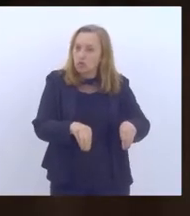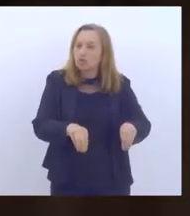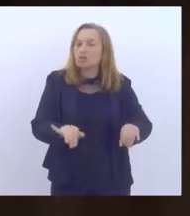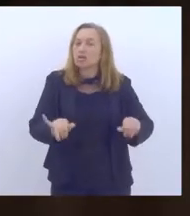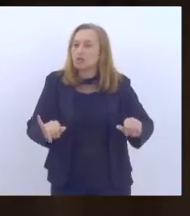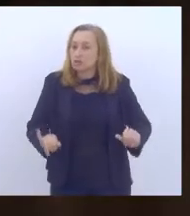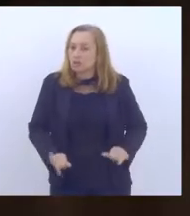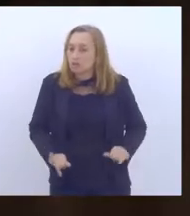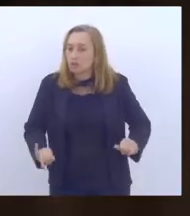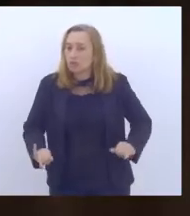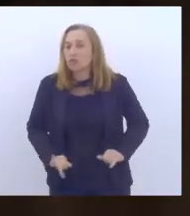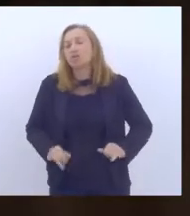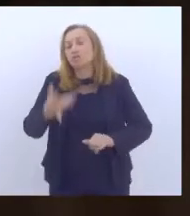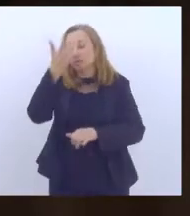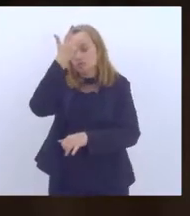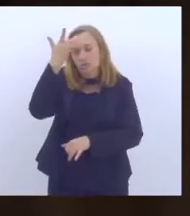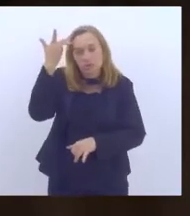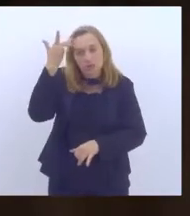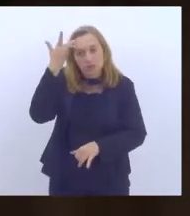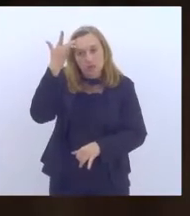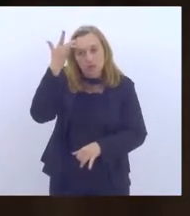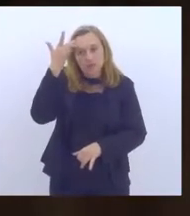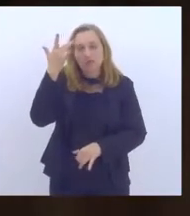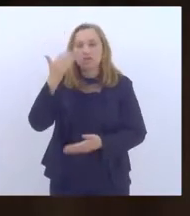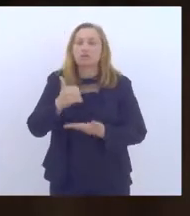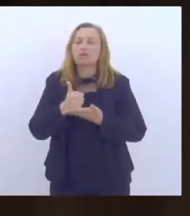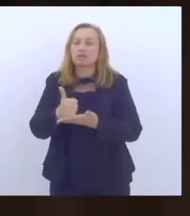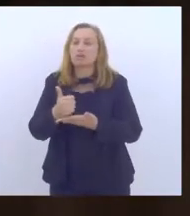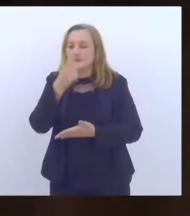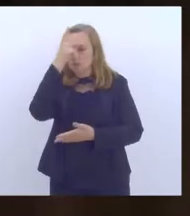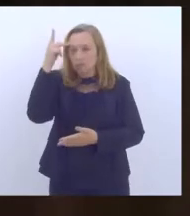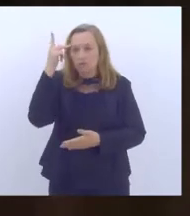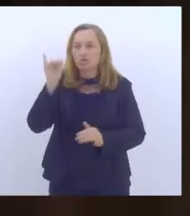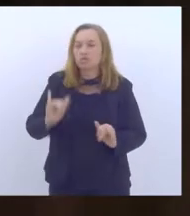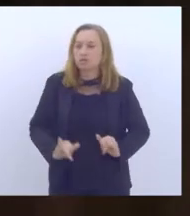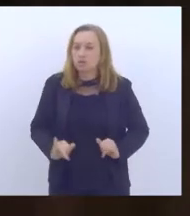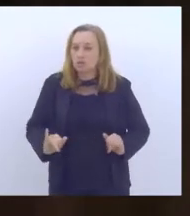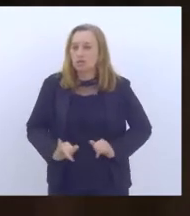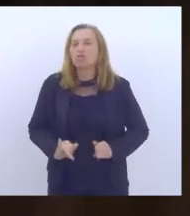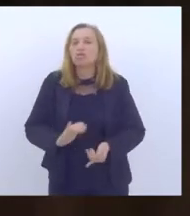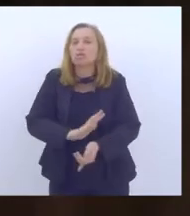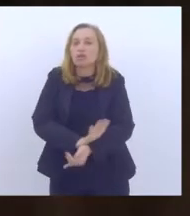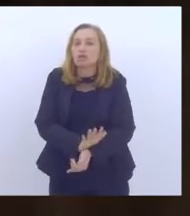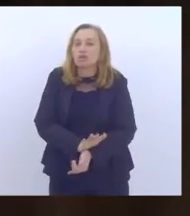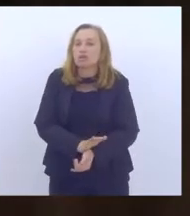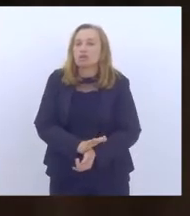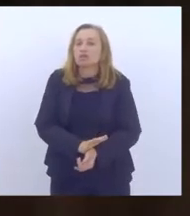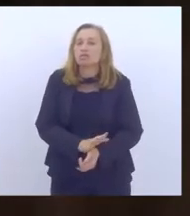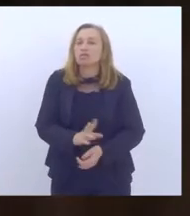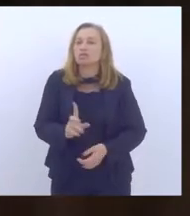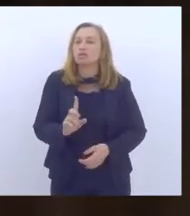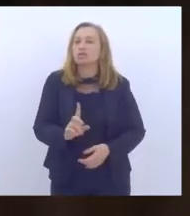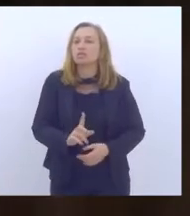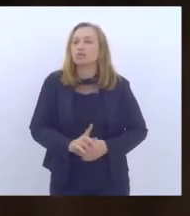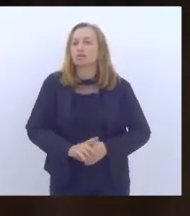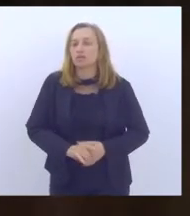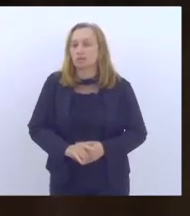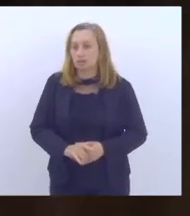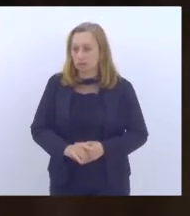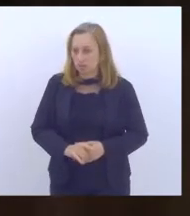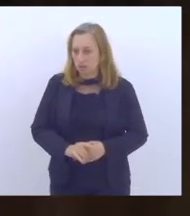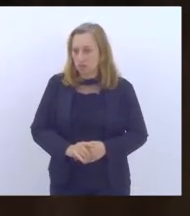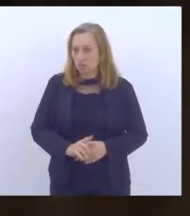gravíssimas na saúde mental na dignidade das pessoas que sofrem com o racismo e basta